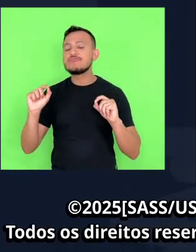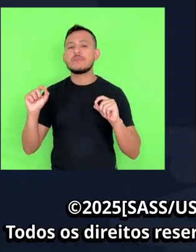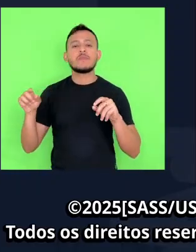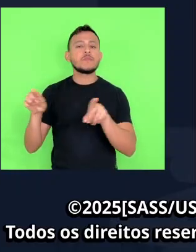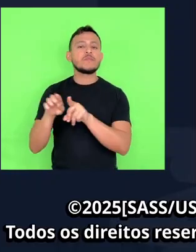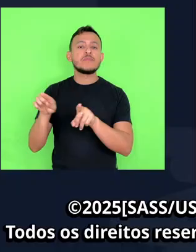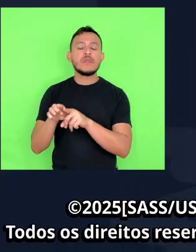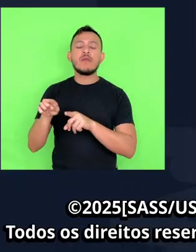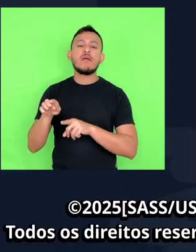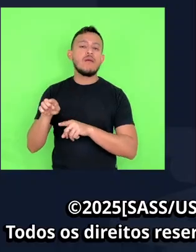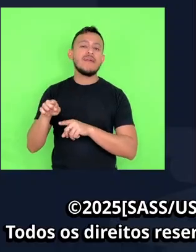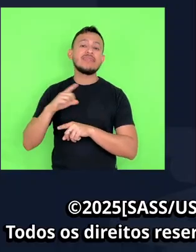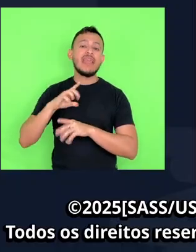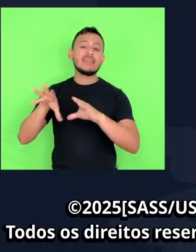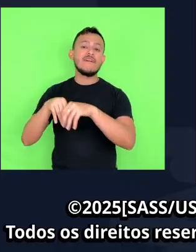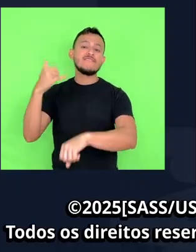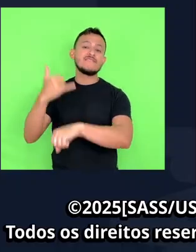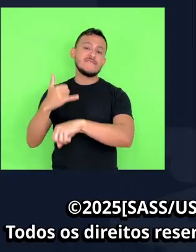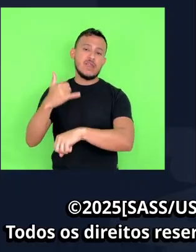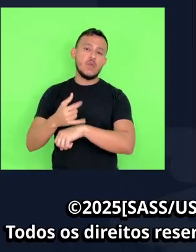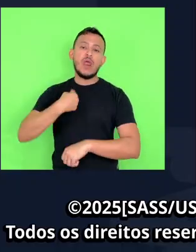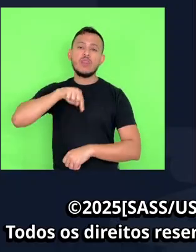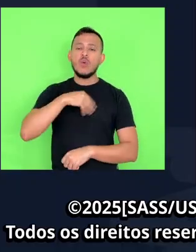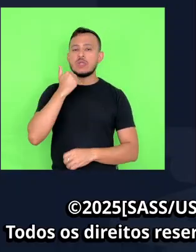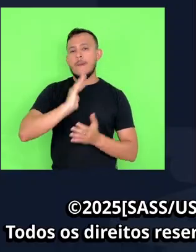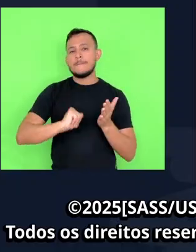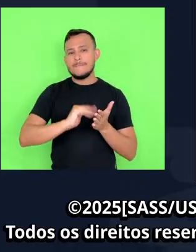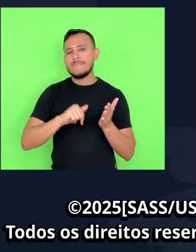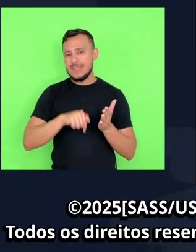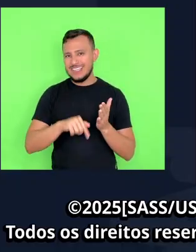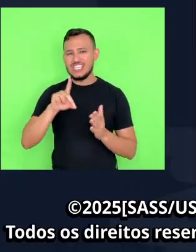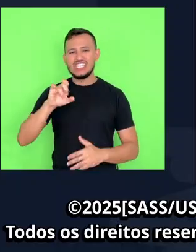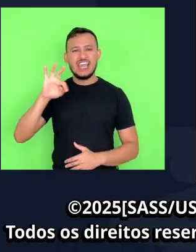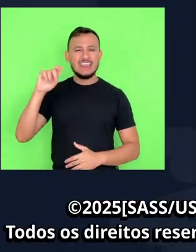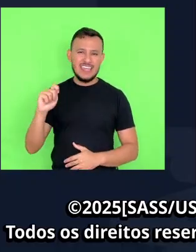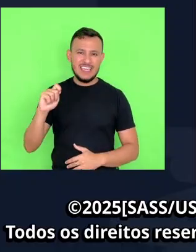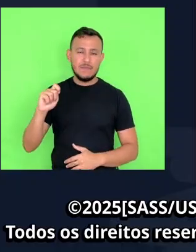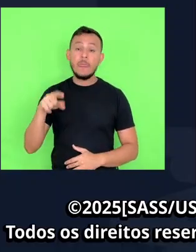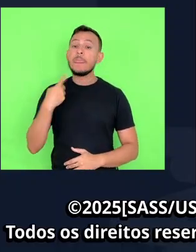com o aporte de ferro nas nossas dietas. O que nós